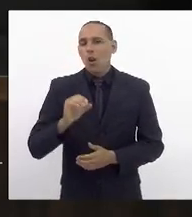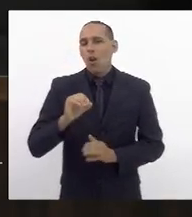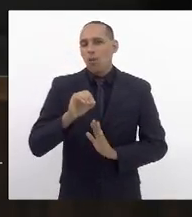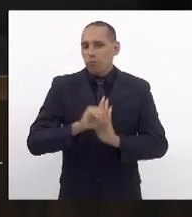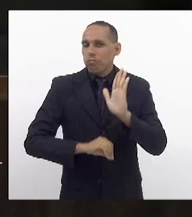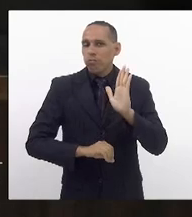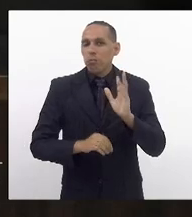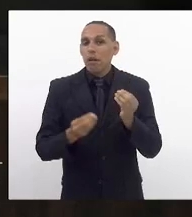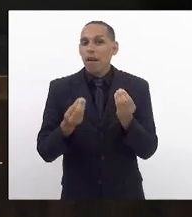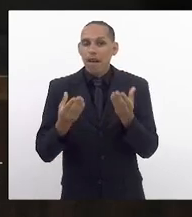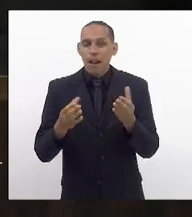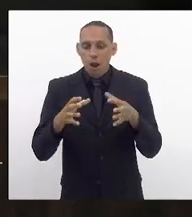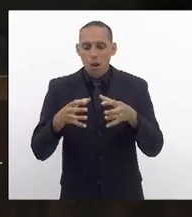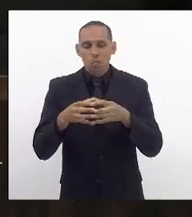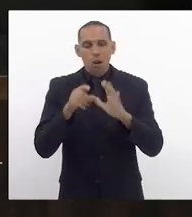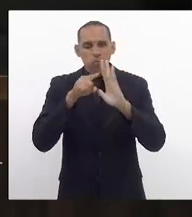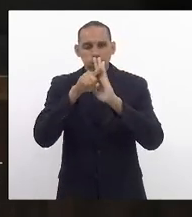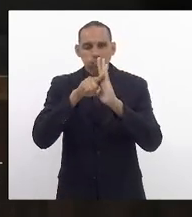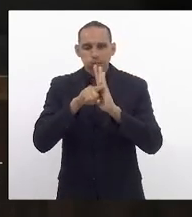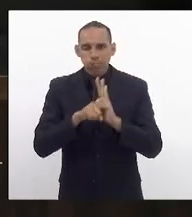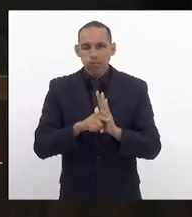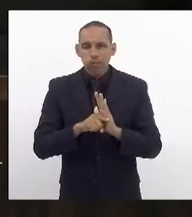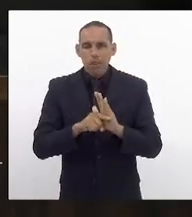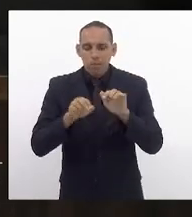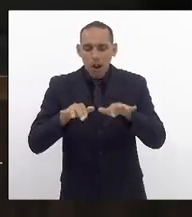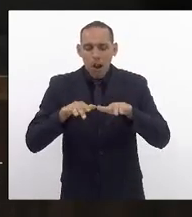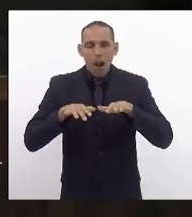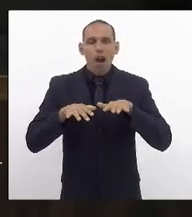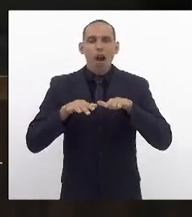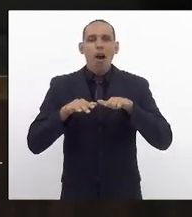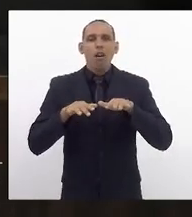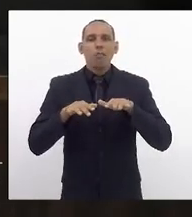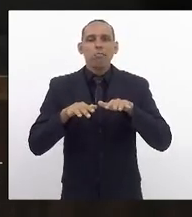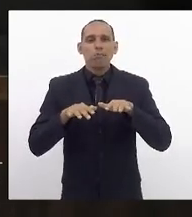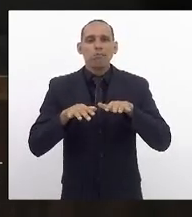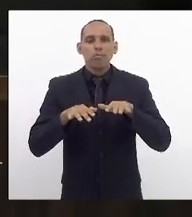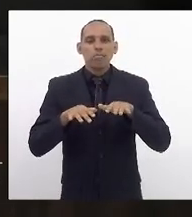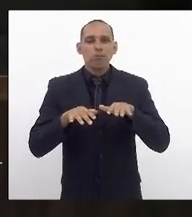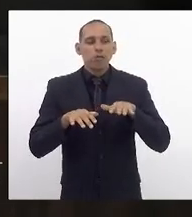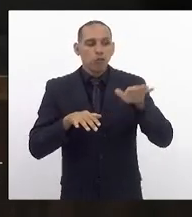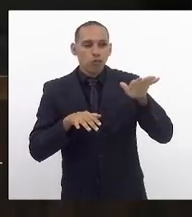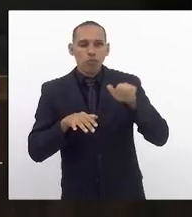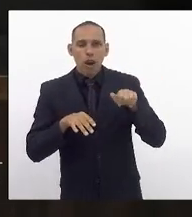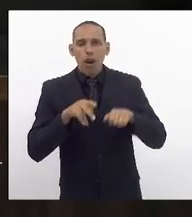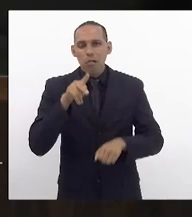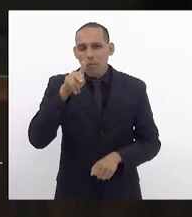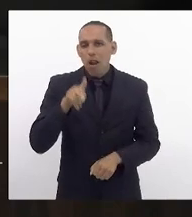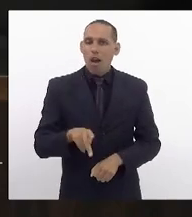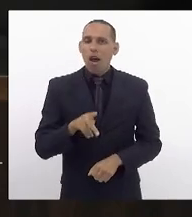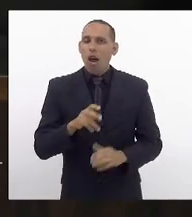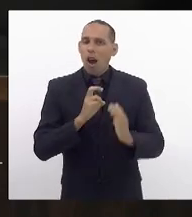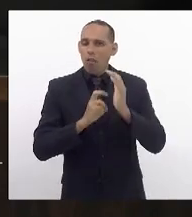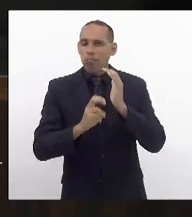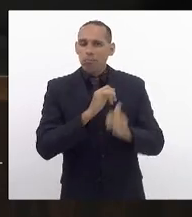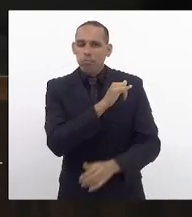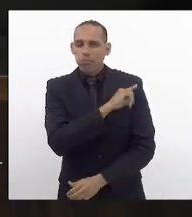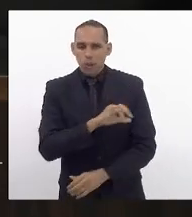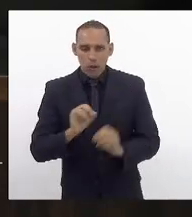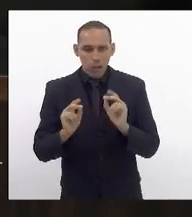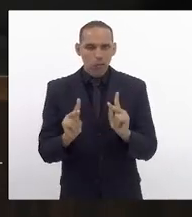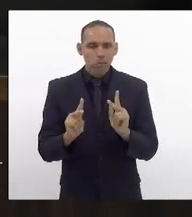de fiscalização possa fazer uma audiência e convocar o presidente do Metrô Rio.